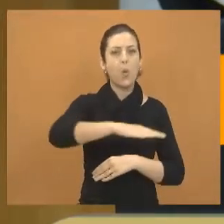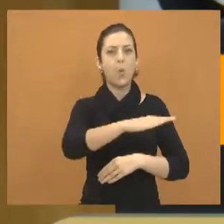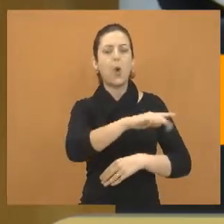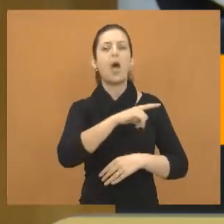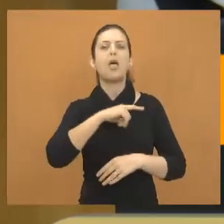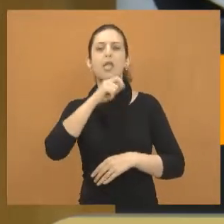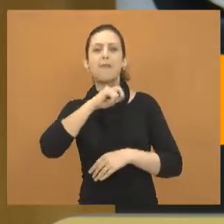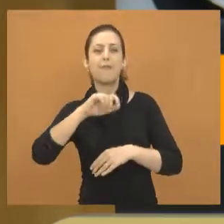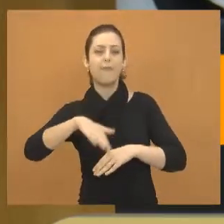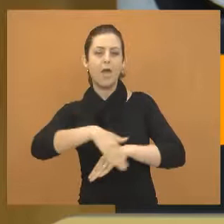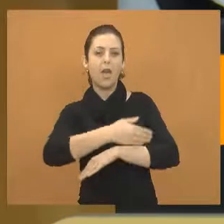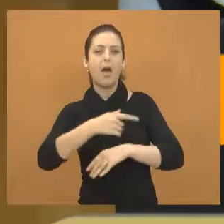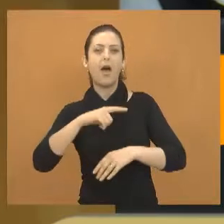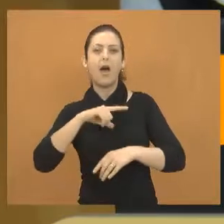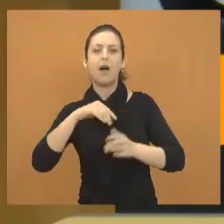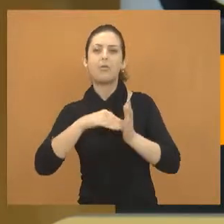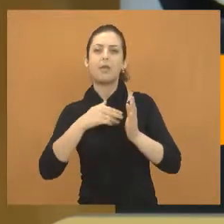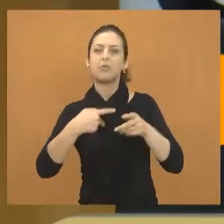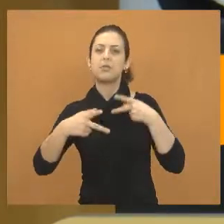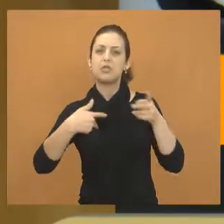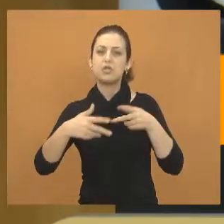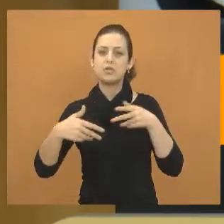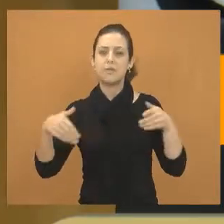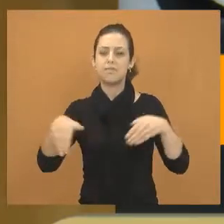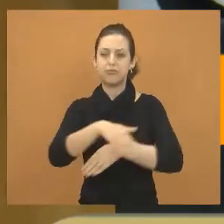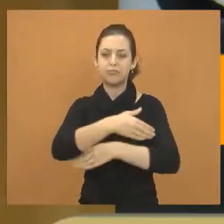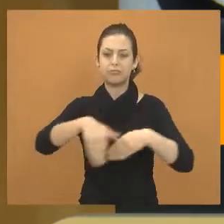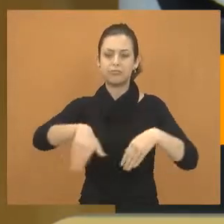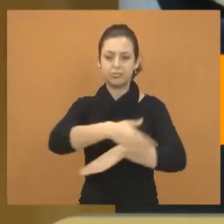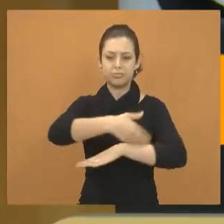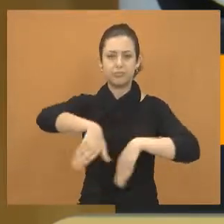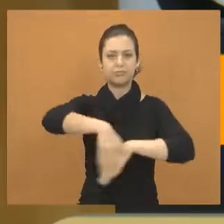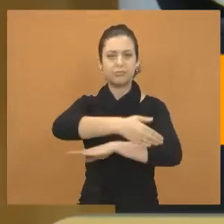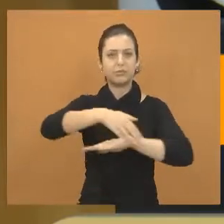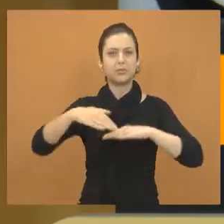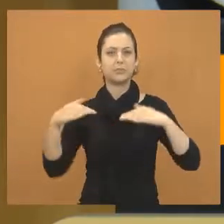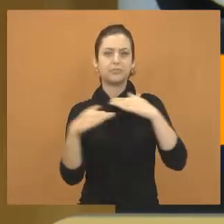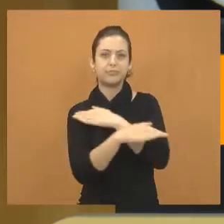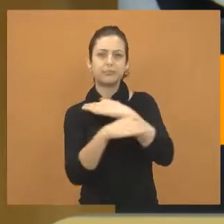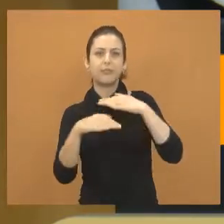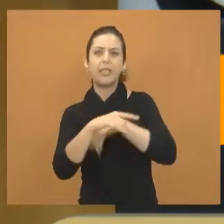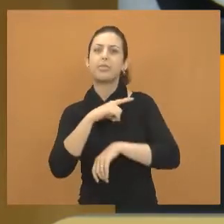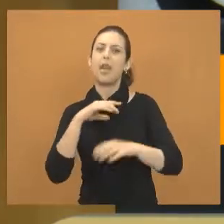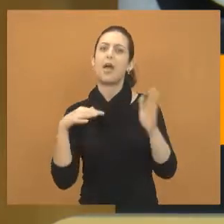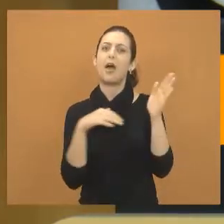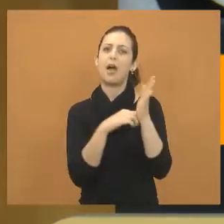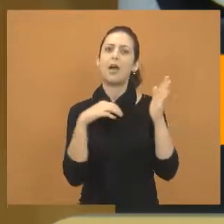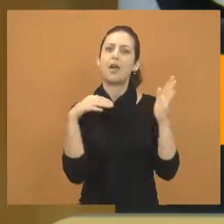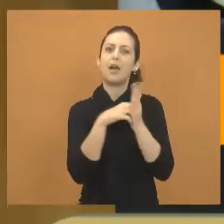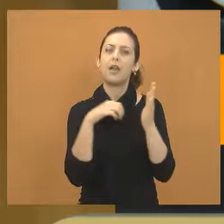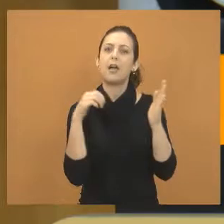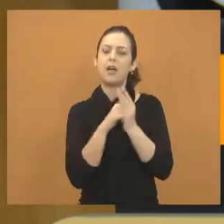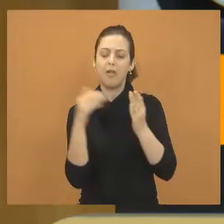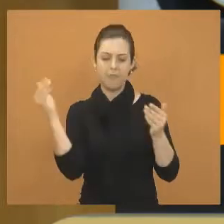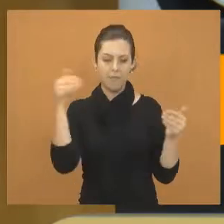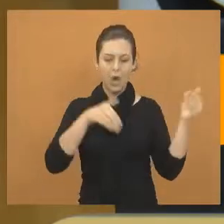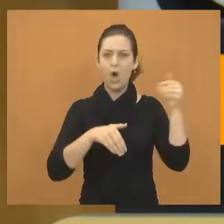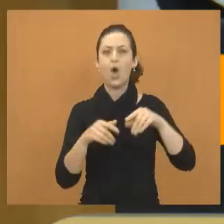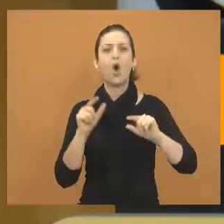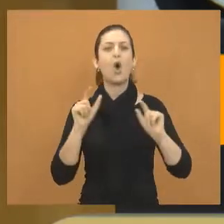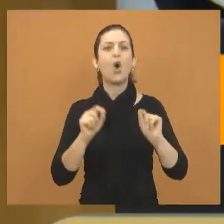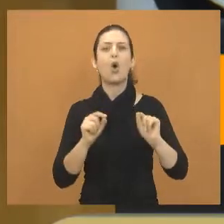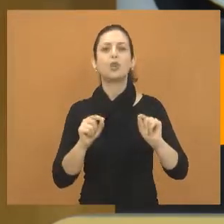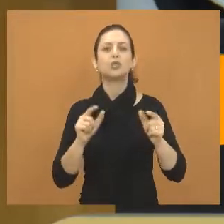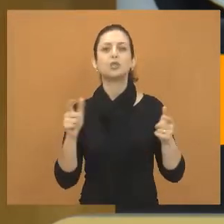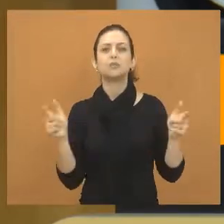Estrada Velha, que vai até Guararema, são rodovias que têm muitos acidentes, e esses acidentados muitas vezes são